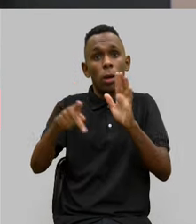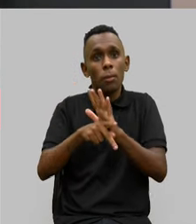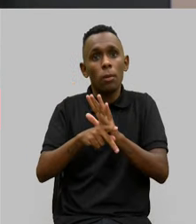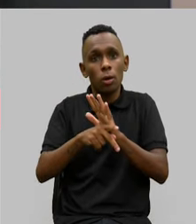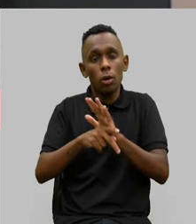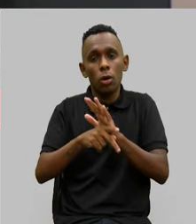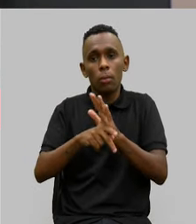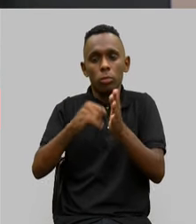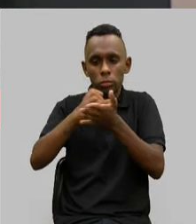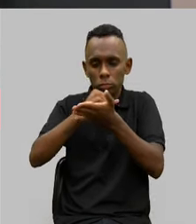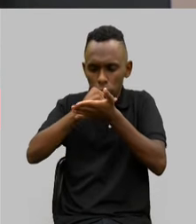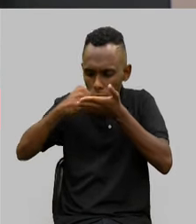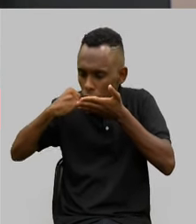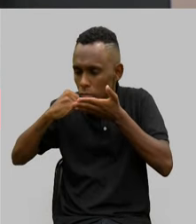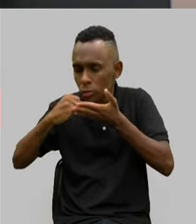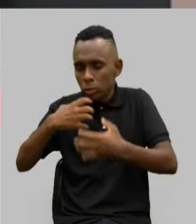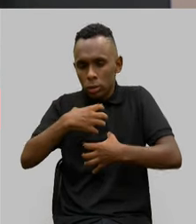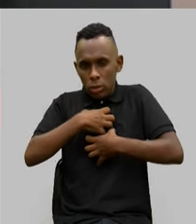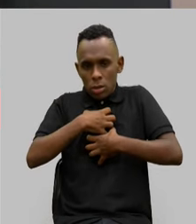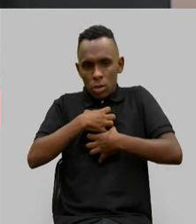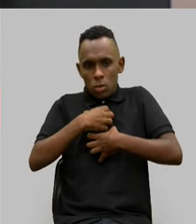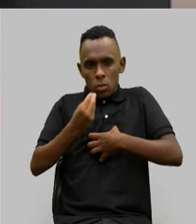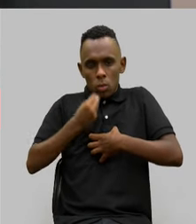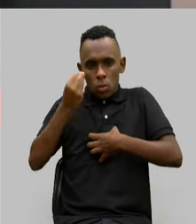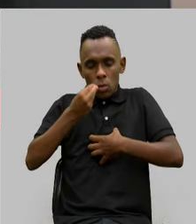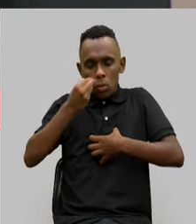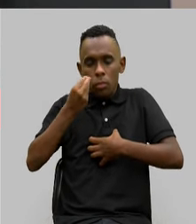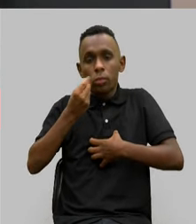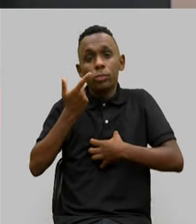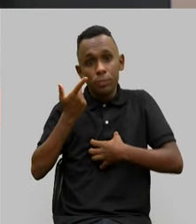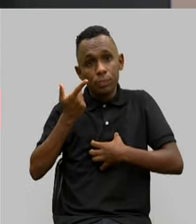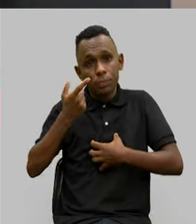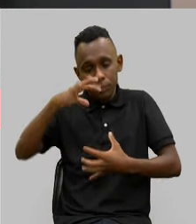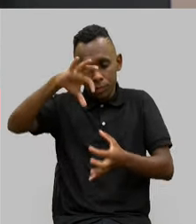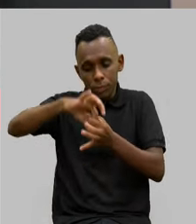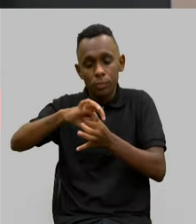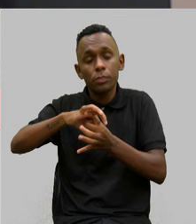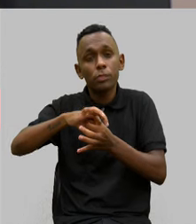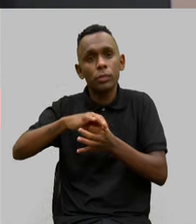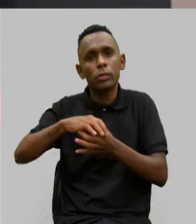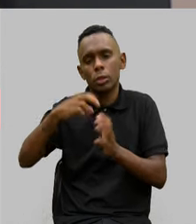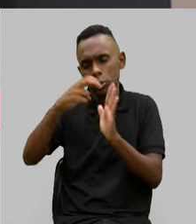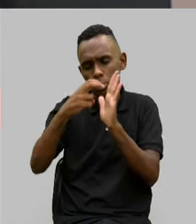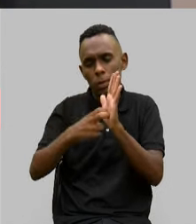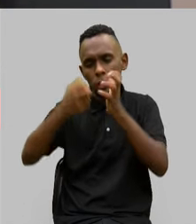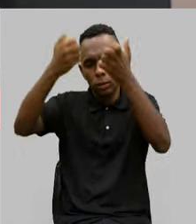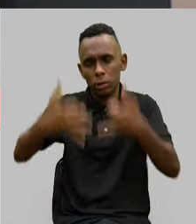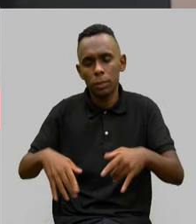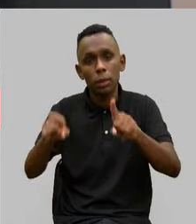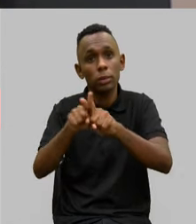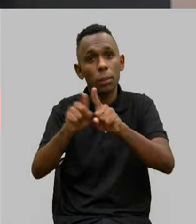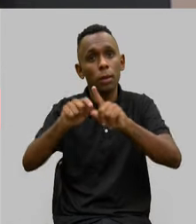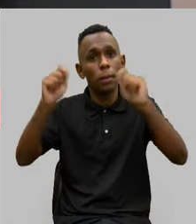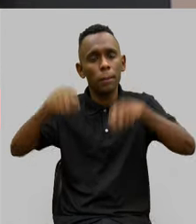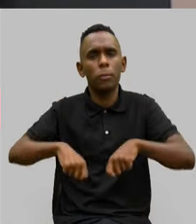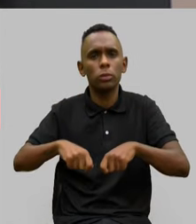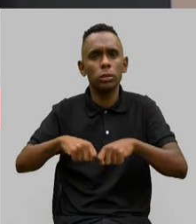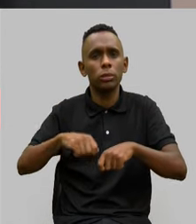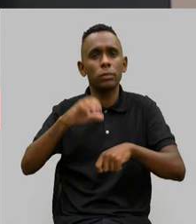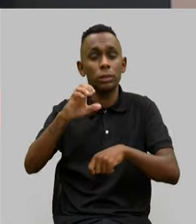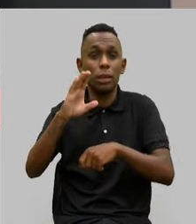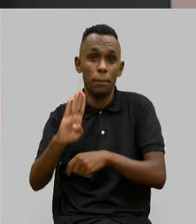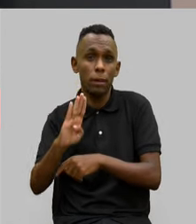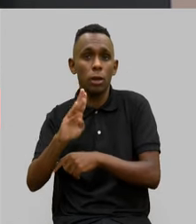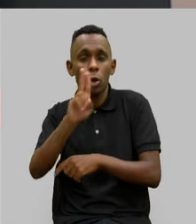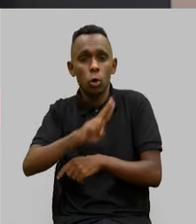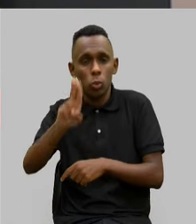uso de cocaína né também foi mencionada aqui eh de manhã né sobre potencial de canabinoide para transtorno por